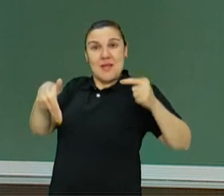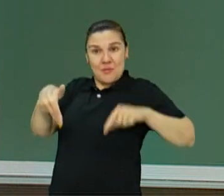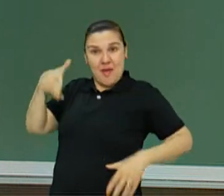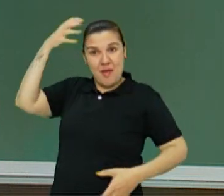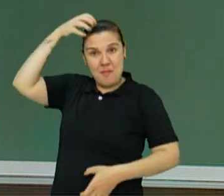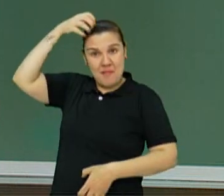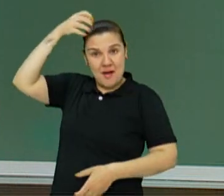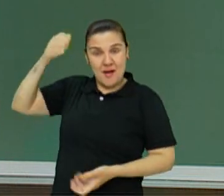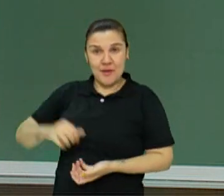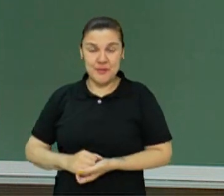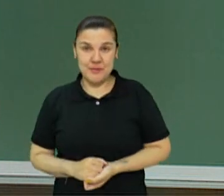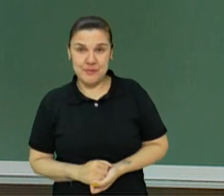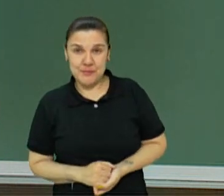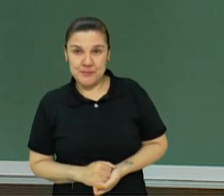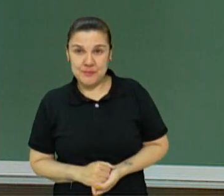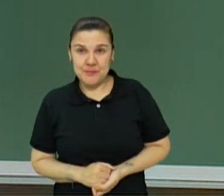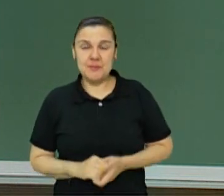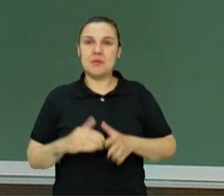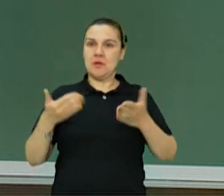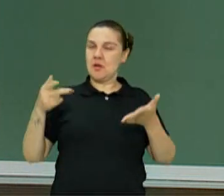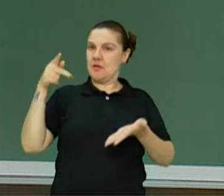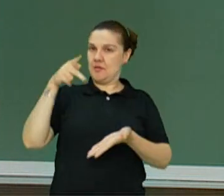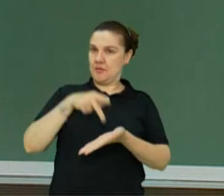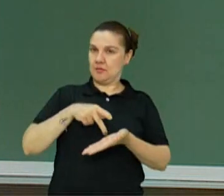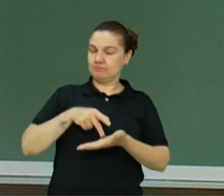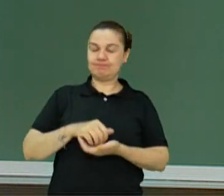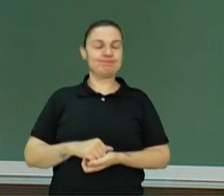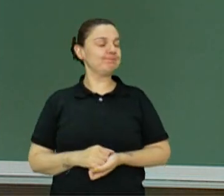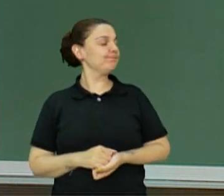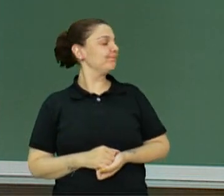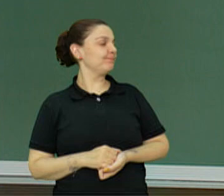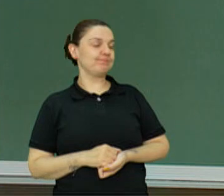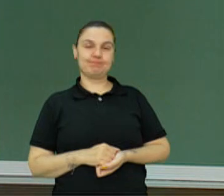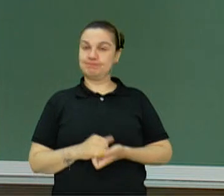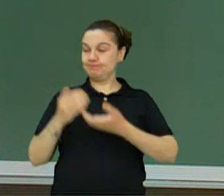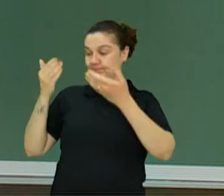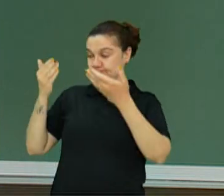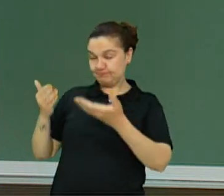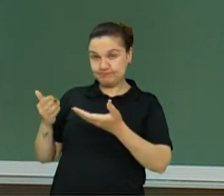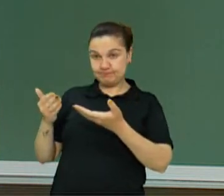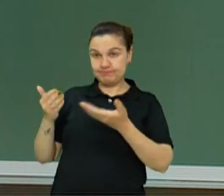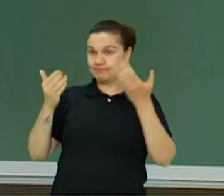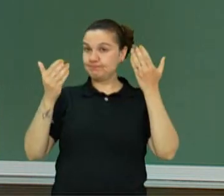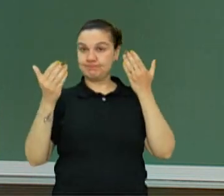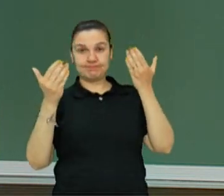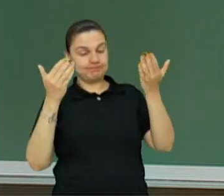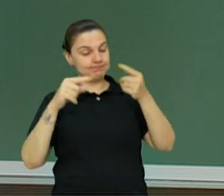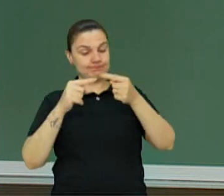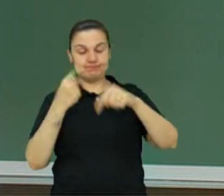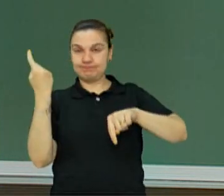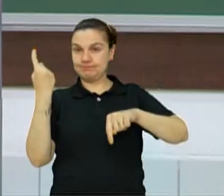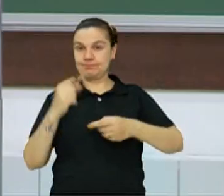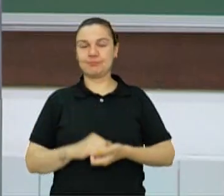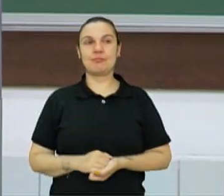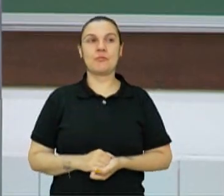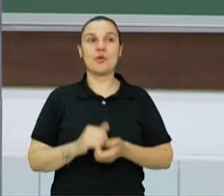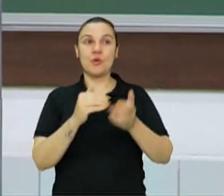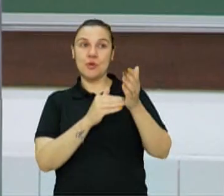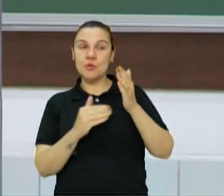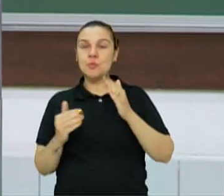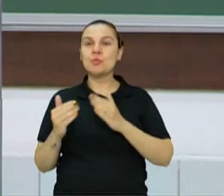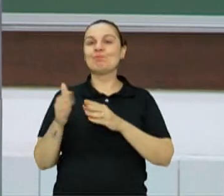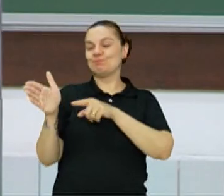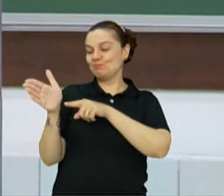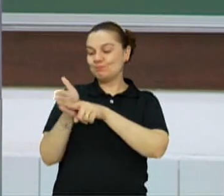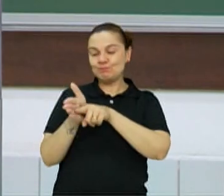macaco, né? Então, na verdade, esse tipo de reflexão não condiz com tudo aquilo que